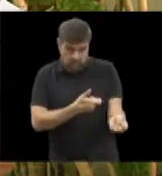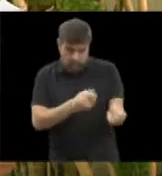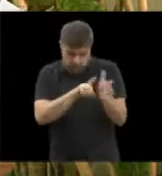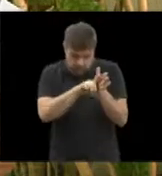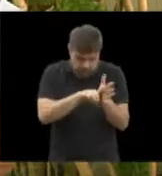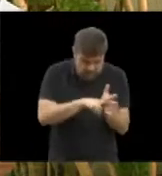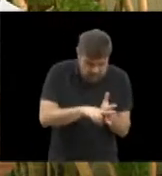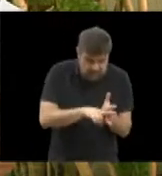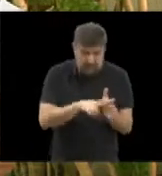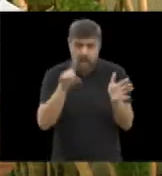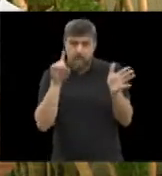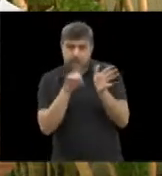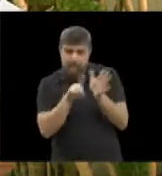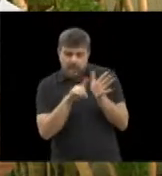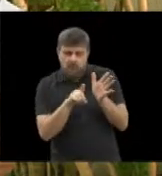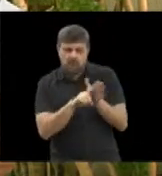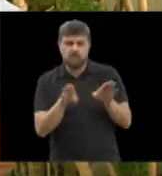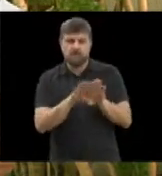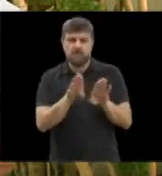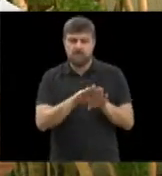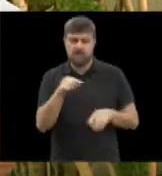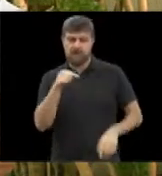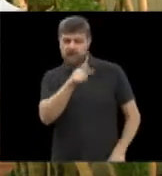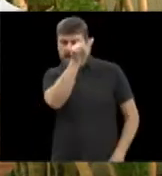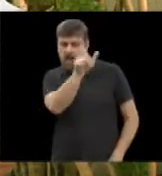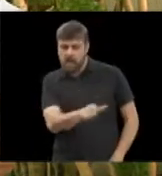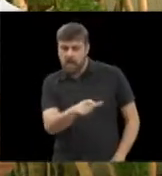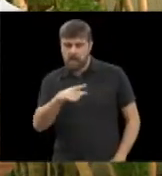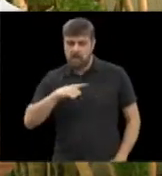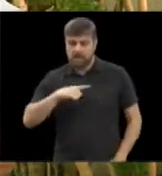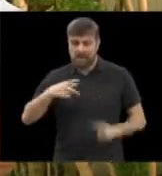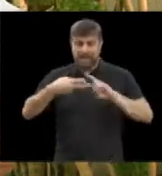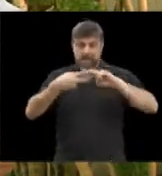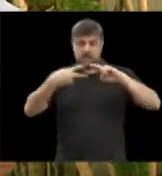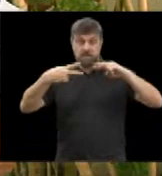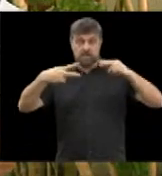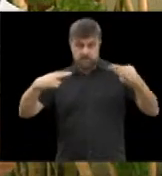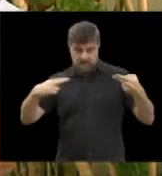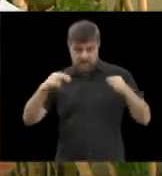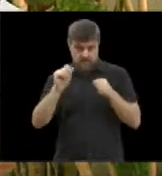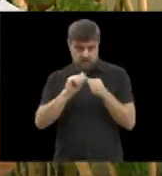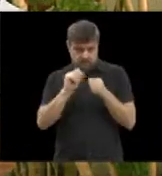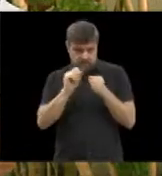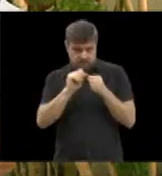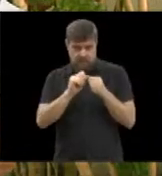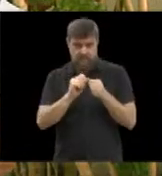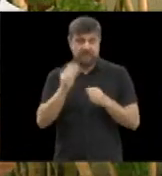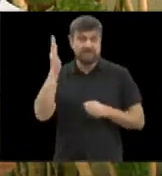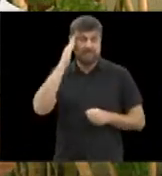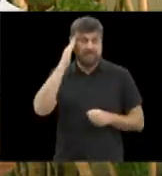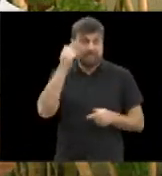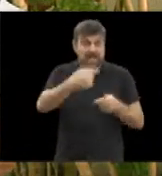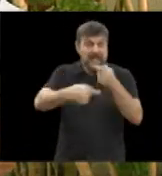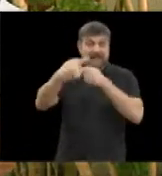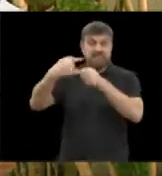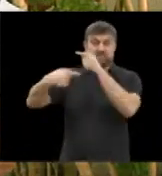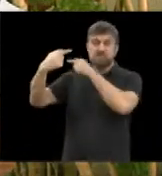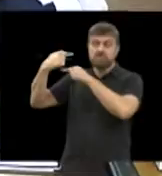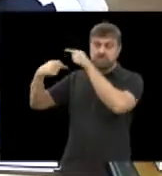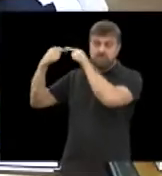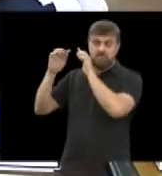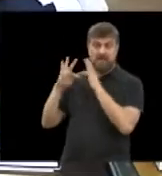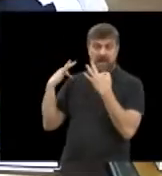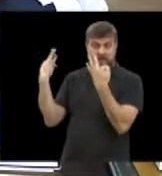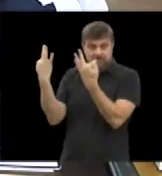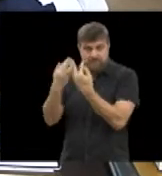Aí você pergunta, você pensa, ela pode ter um problema genético? Você faz uma avaliação dos antecedentes